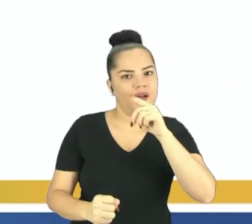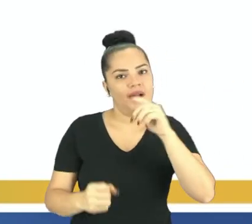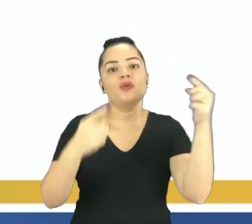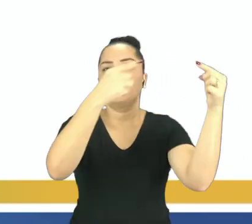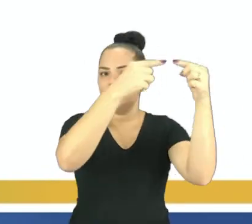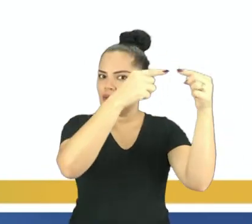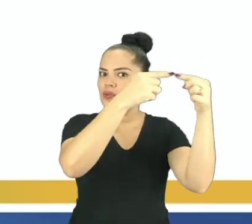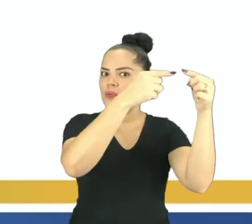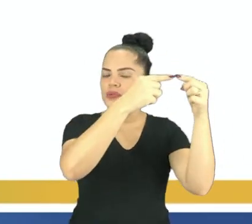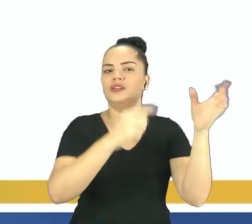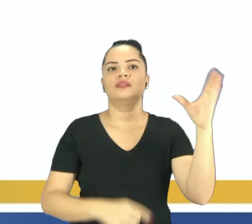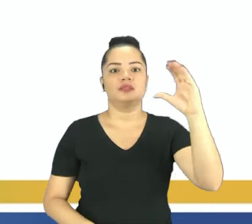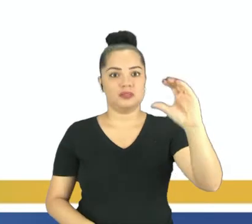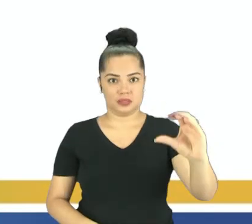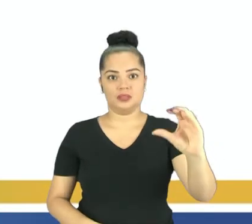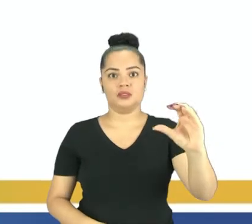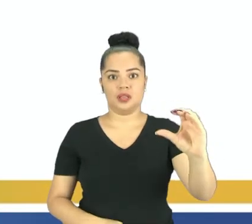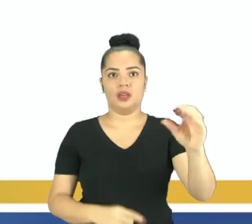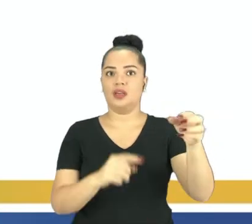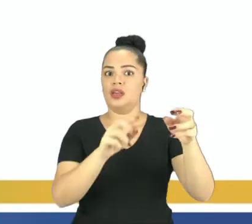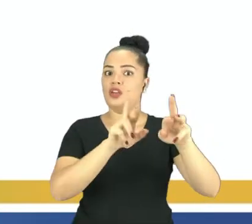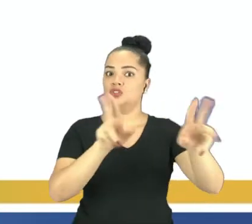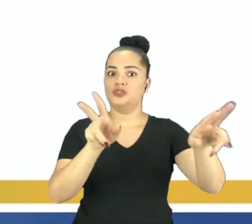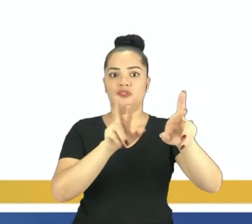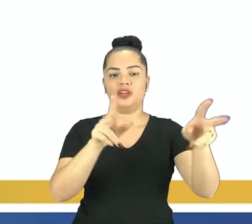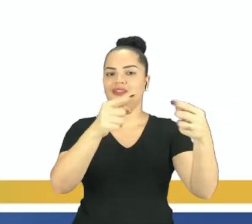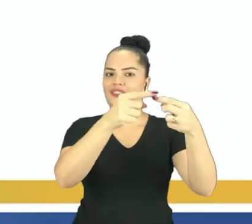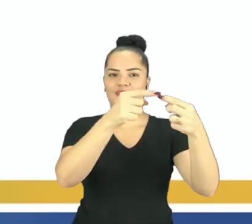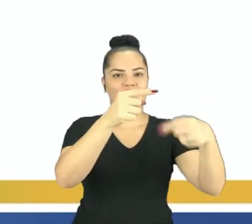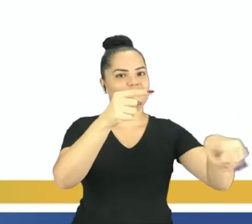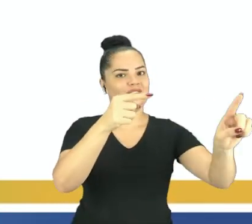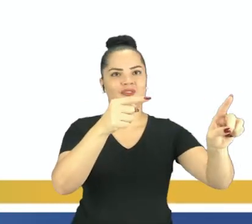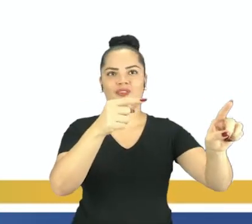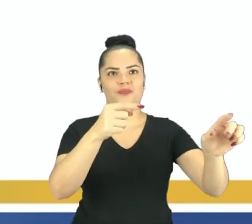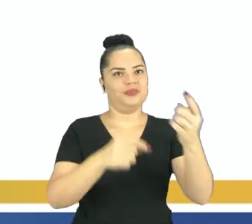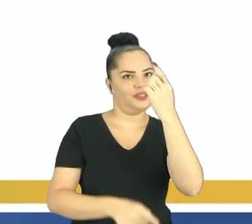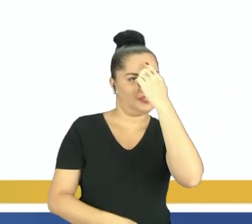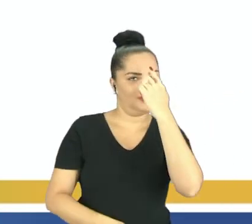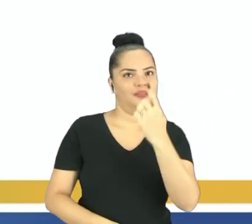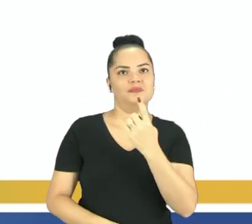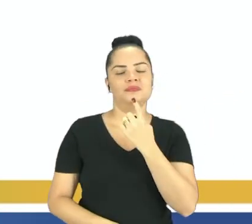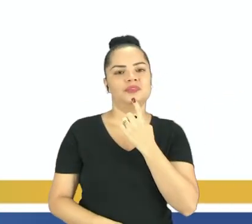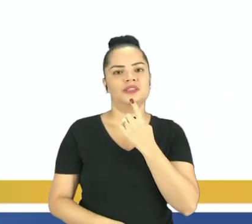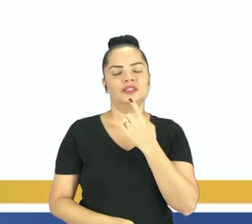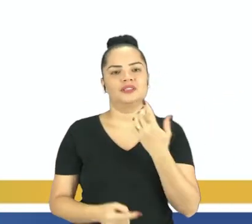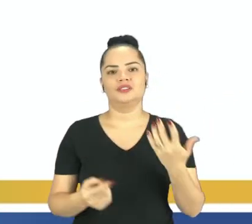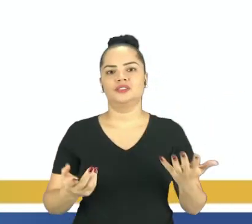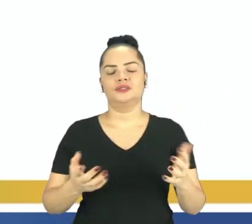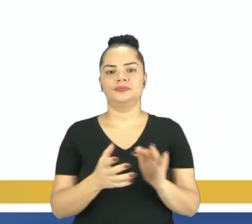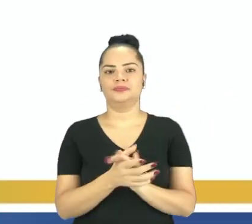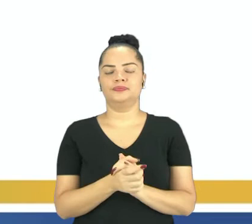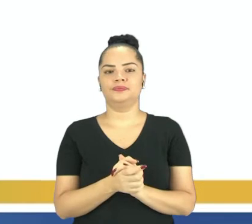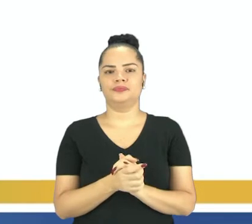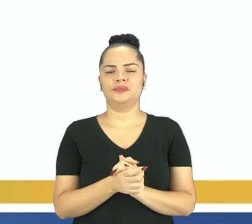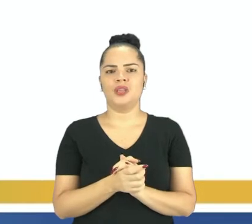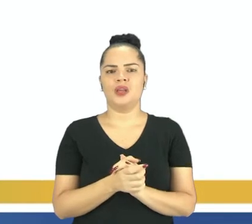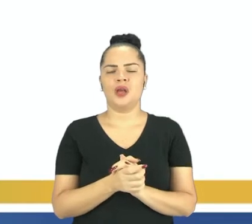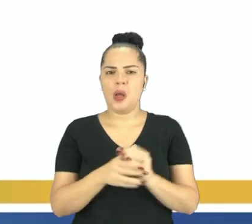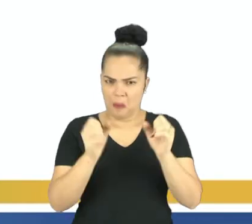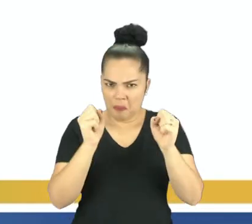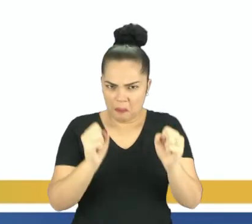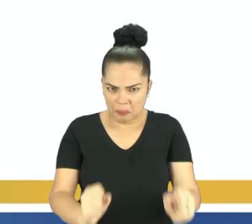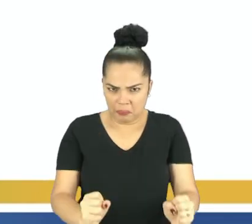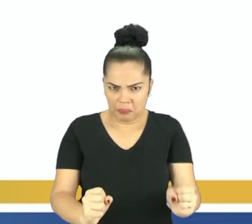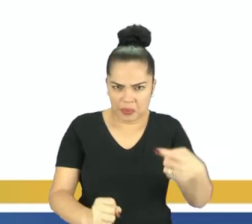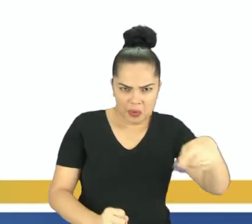C também. A gente vê aqui que está invertido, né? Na letra C, nós temos may I go drink water? Que significa eu posso ir tomar